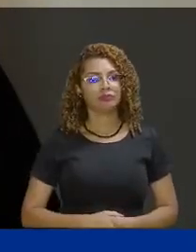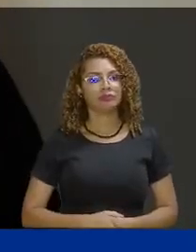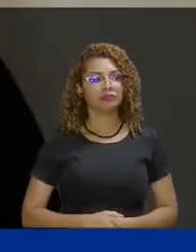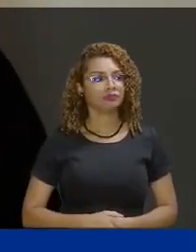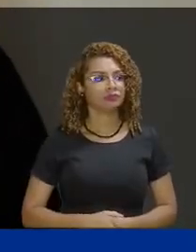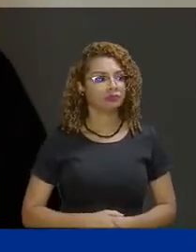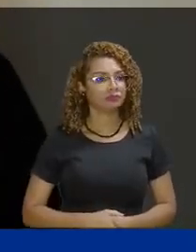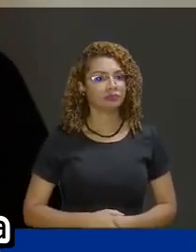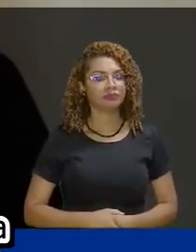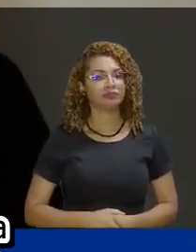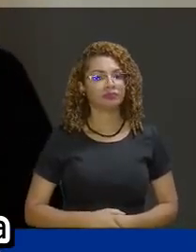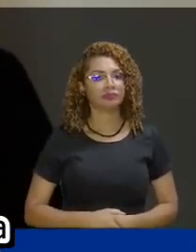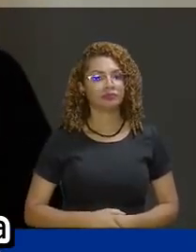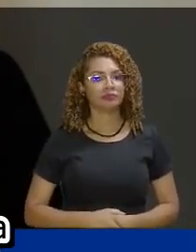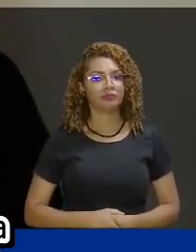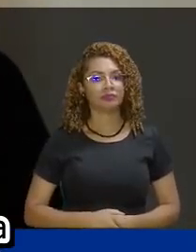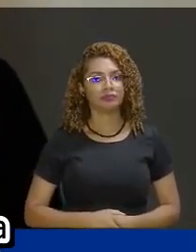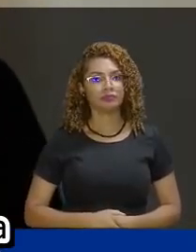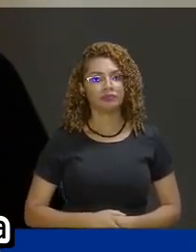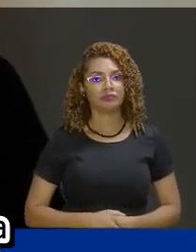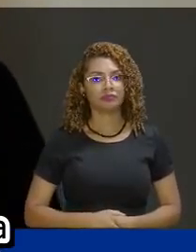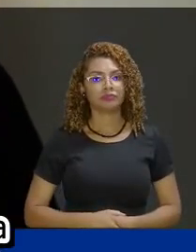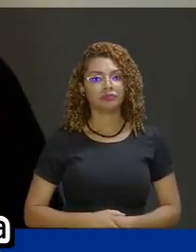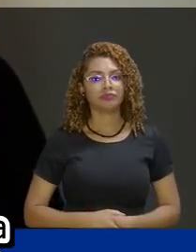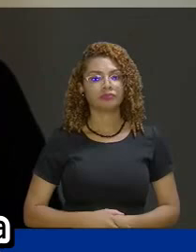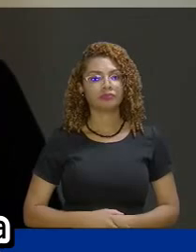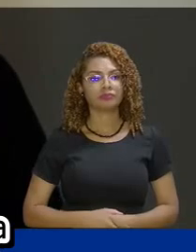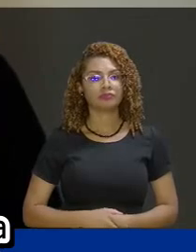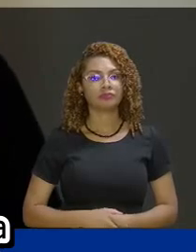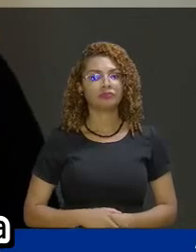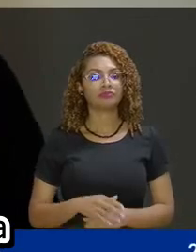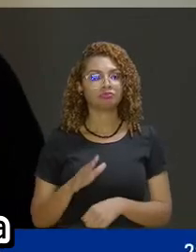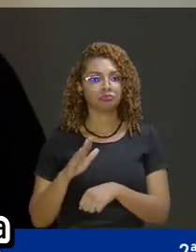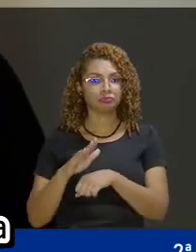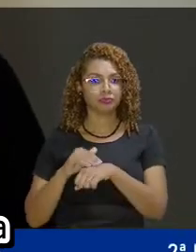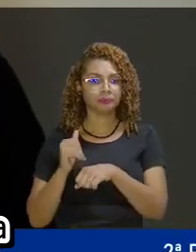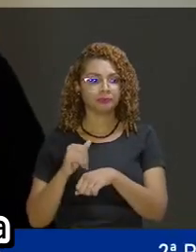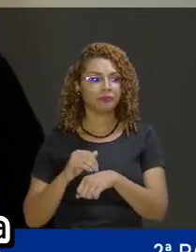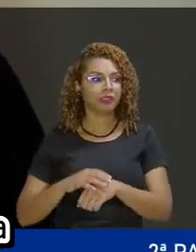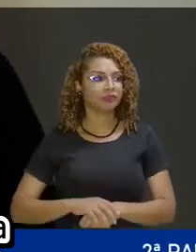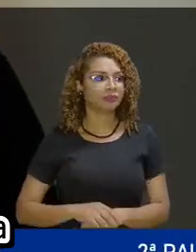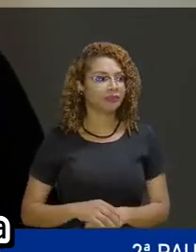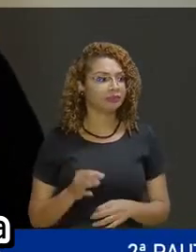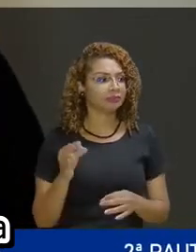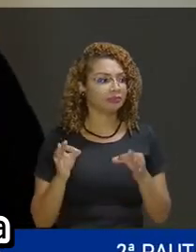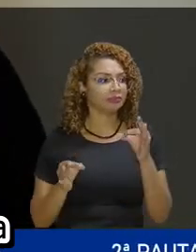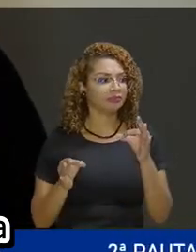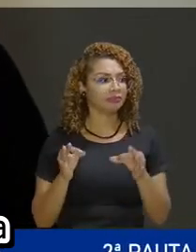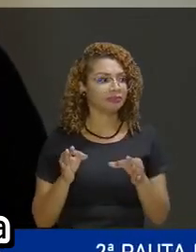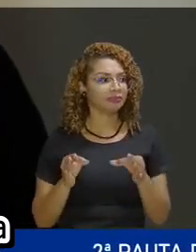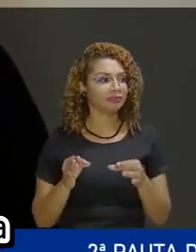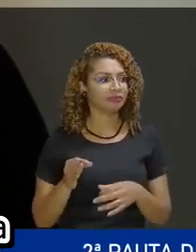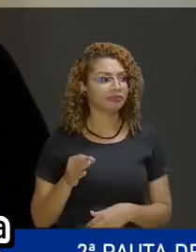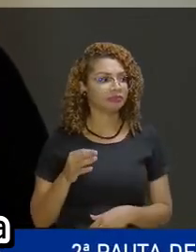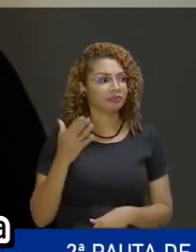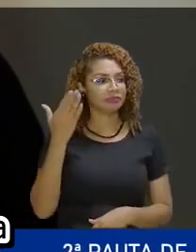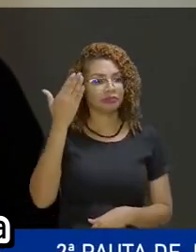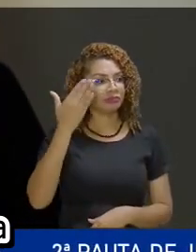intimados. Muito bem. Então, chamo em julgamento, ao item seguinte da pauta, é a prestação de contas